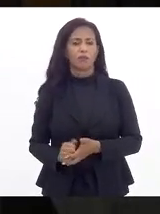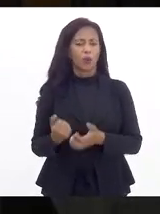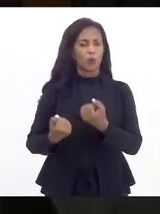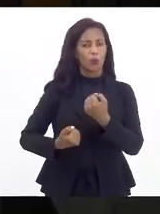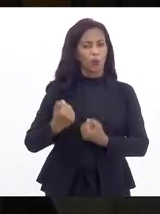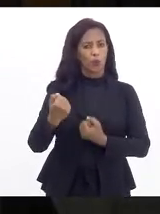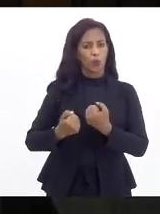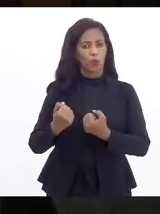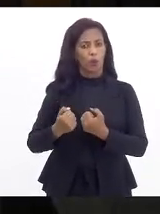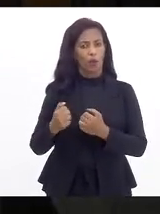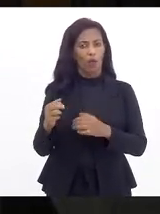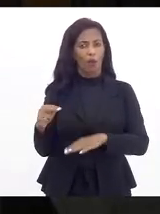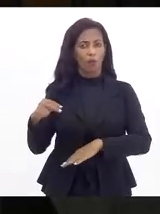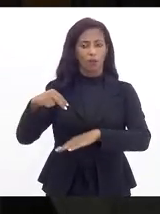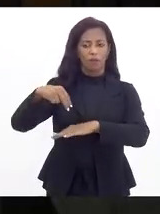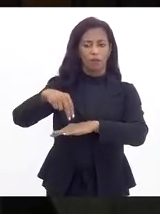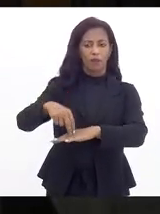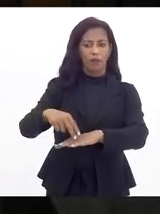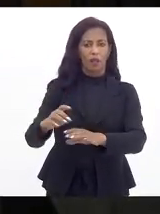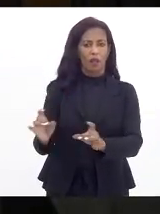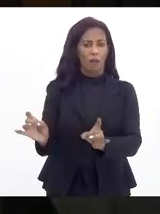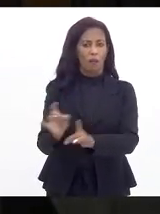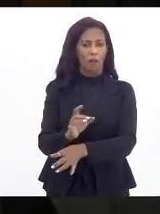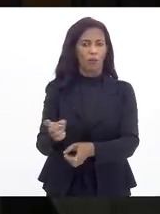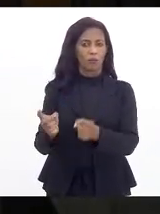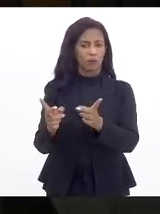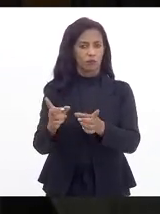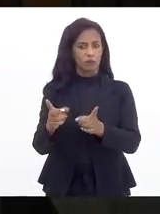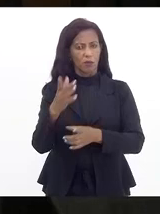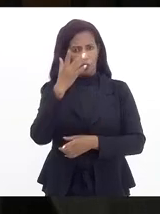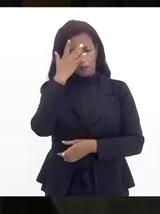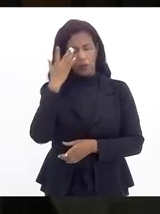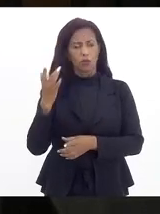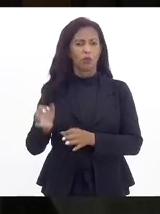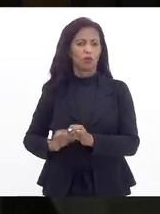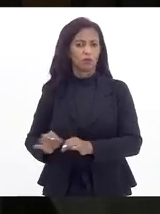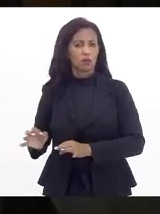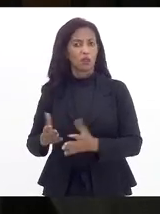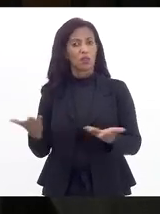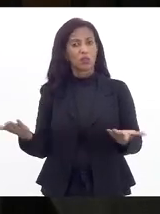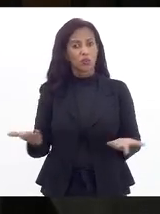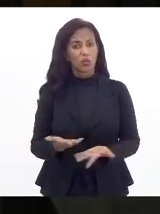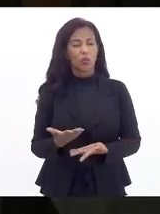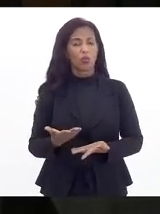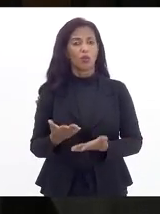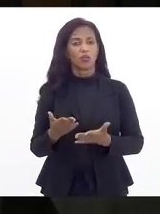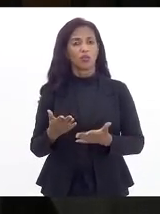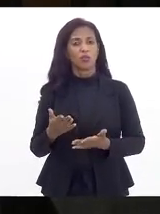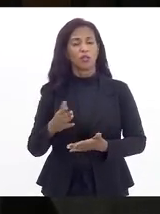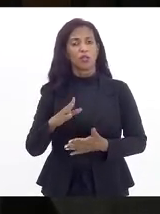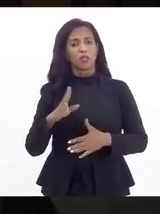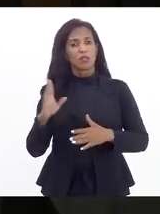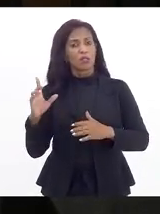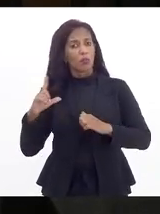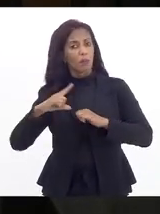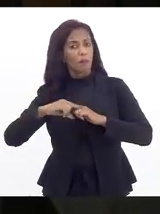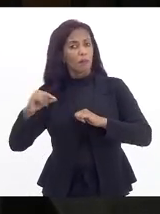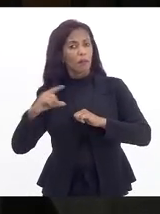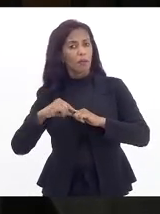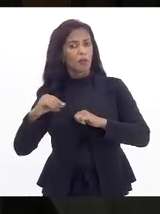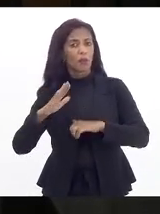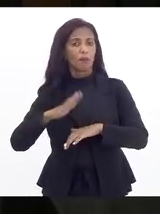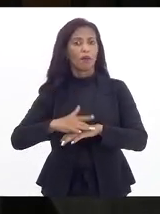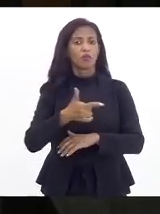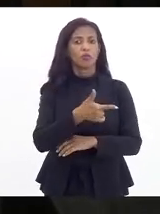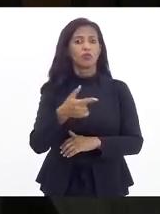automóvel para que ele fique disposto à venda. Eu conheço pessoas que começaram dessa forma ali e hoje são empresários que geram mais de